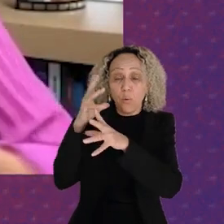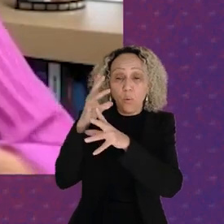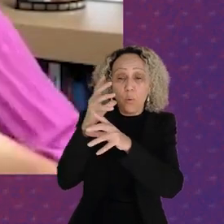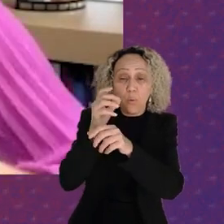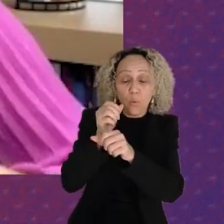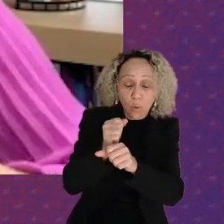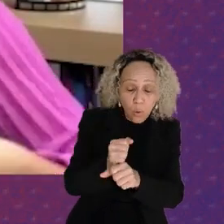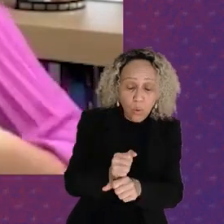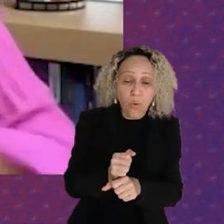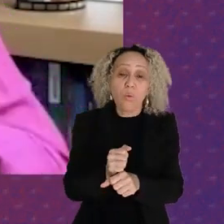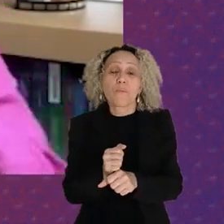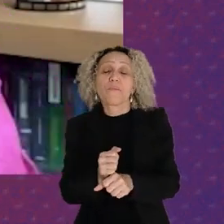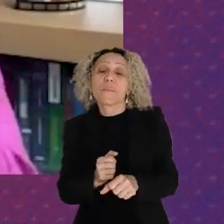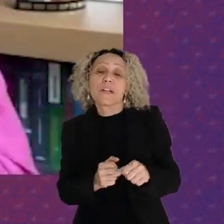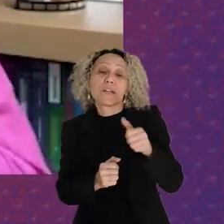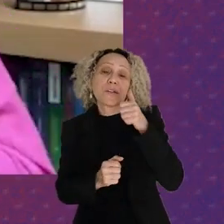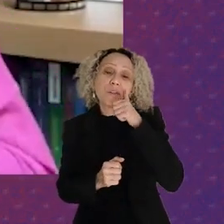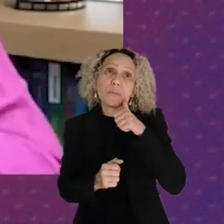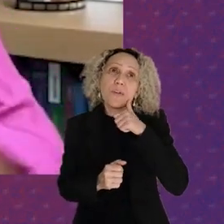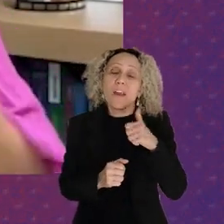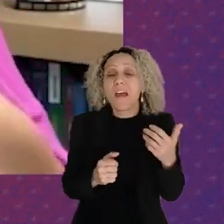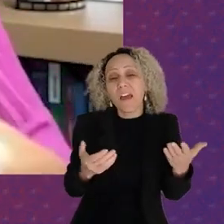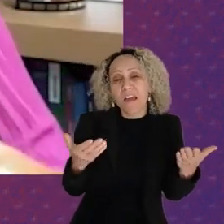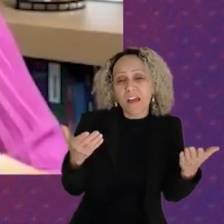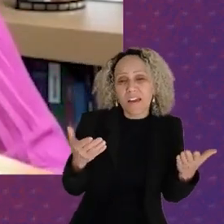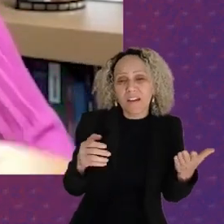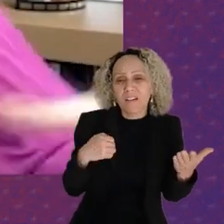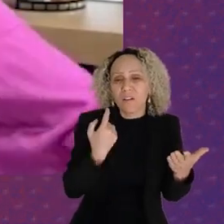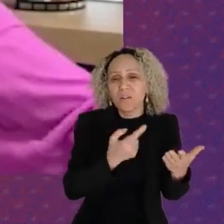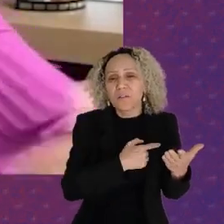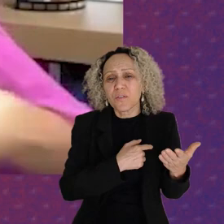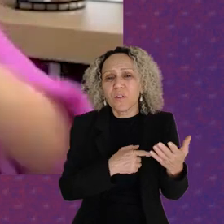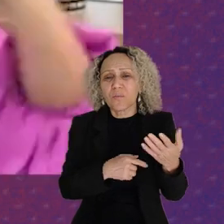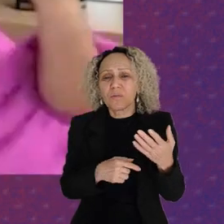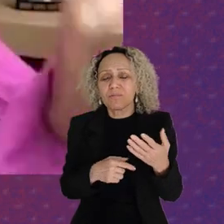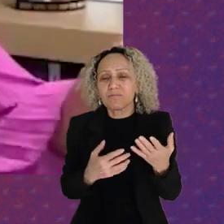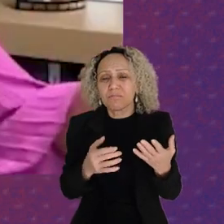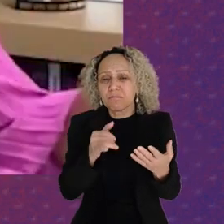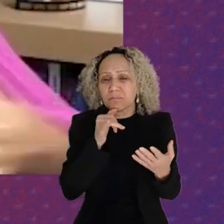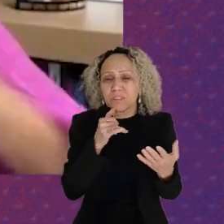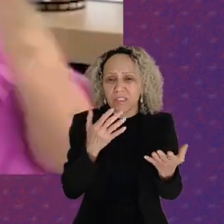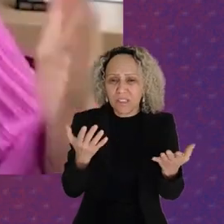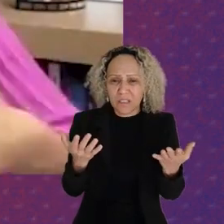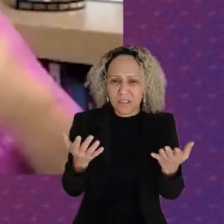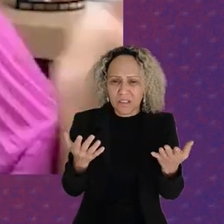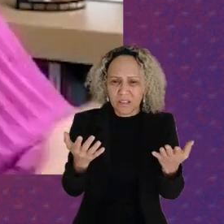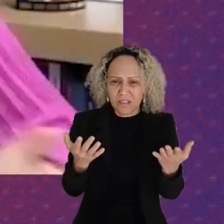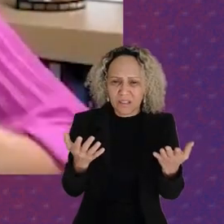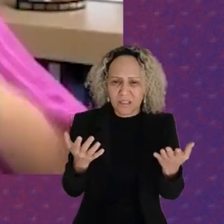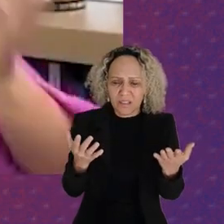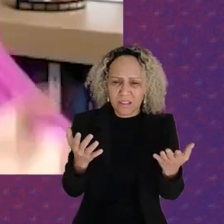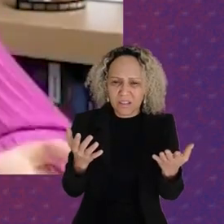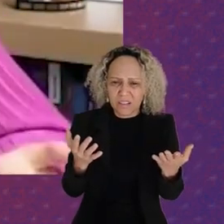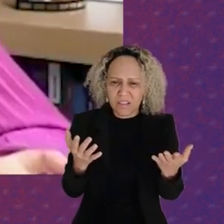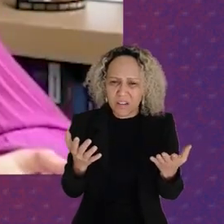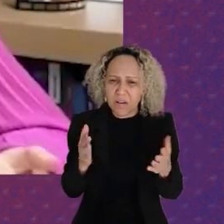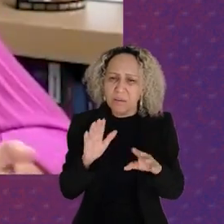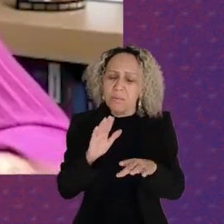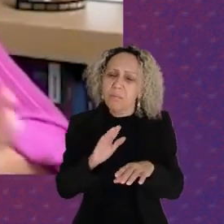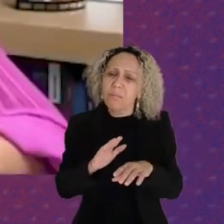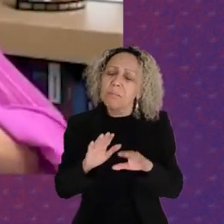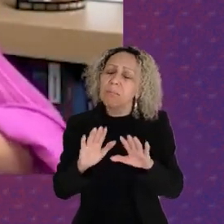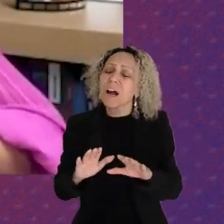olha, são 21 mulheres eleitas. Esse quadro mudou, mas de um total infinitamente maior de